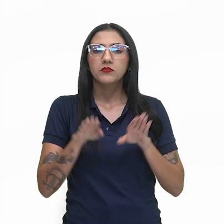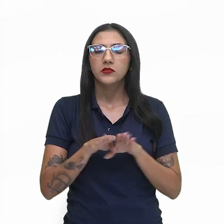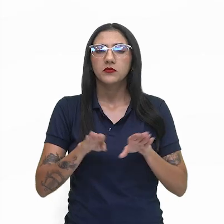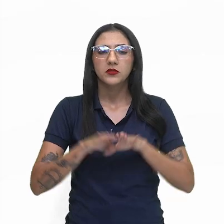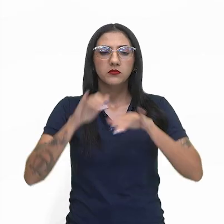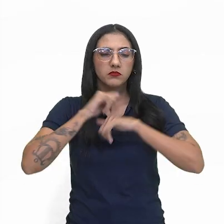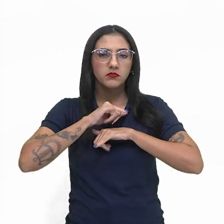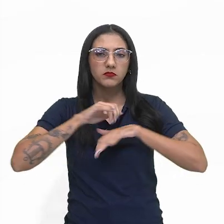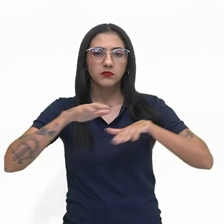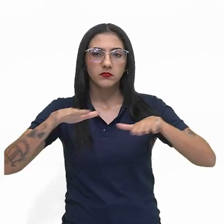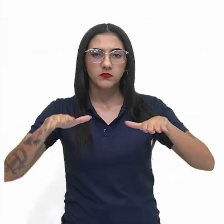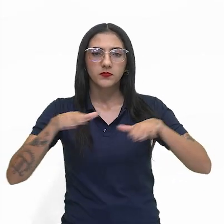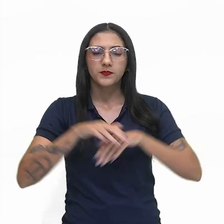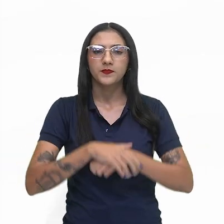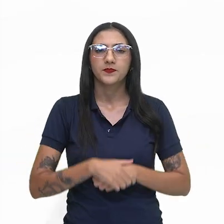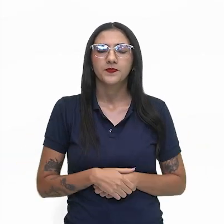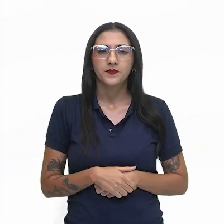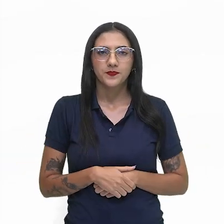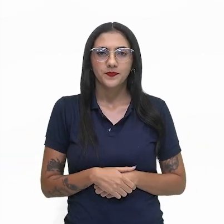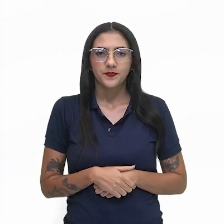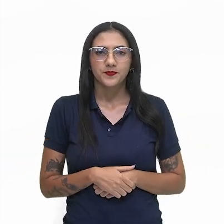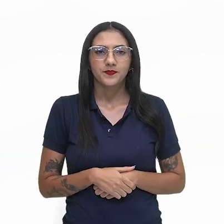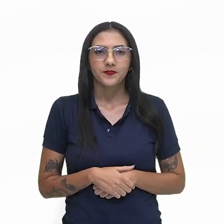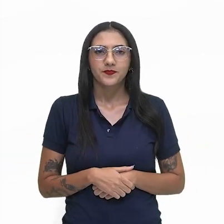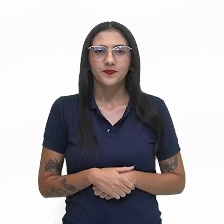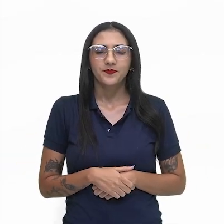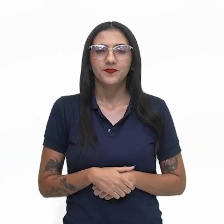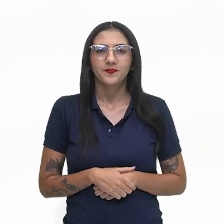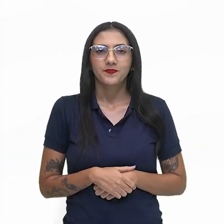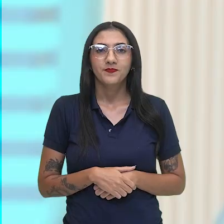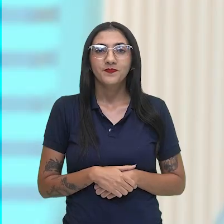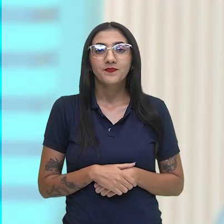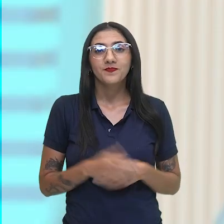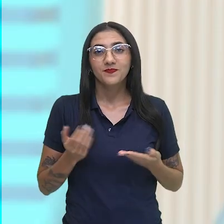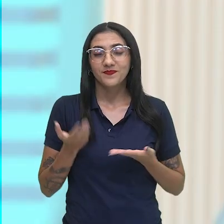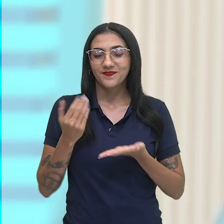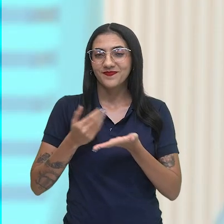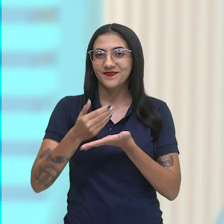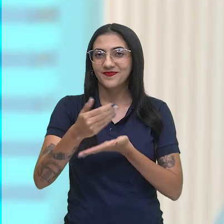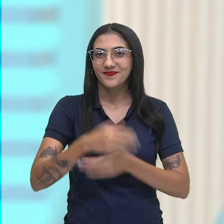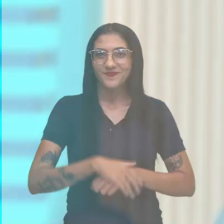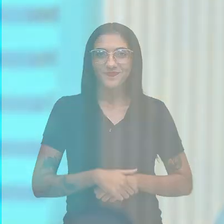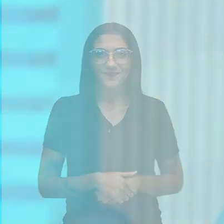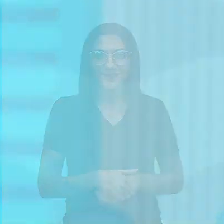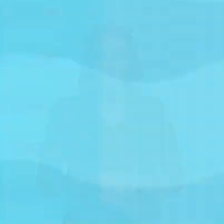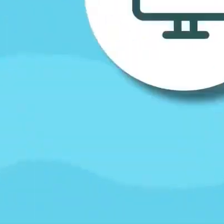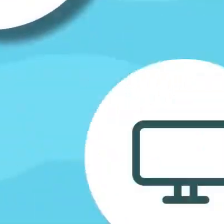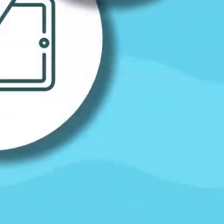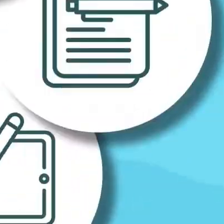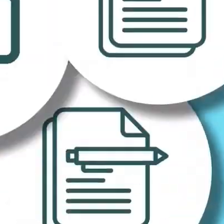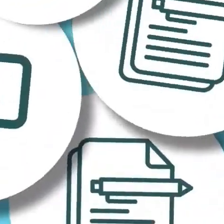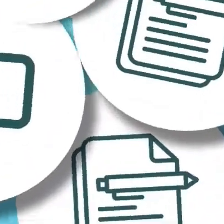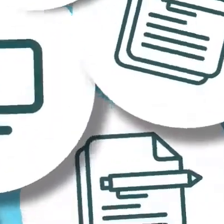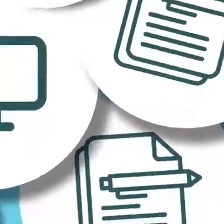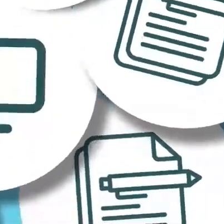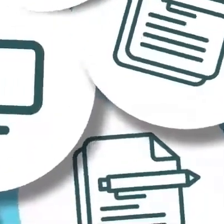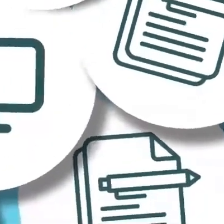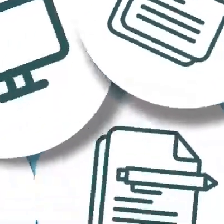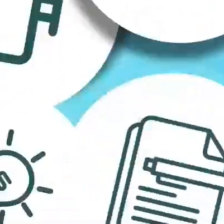a distribuição do conhecimento. Vamos iniciar nossa aula de hoje?